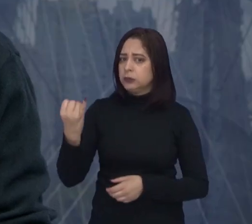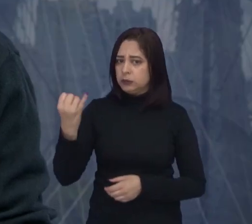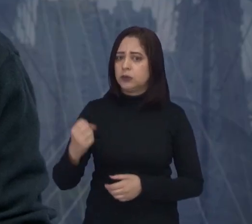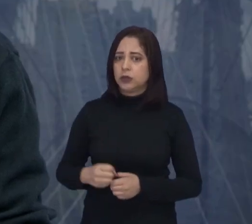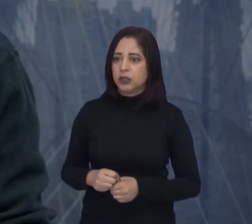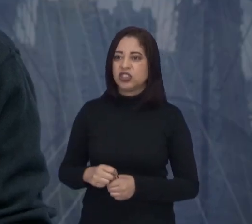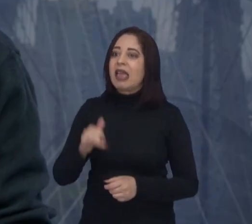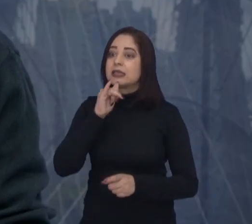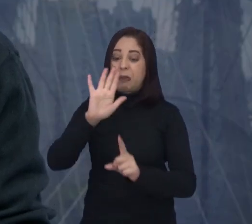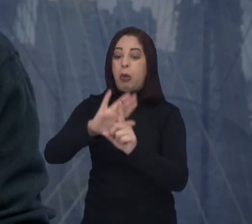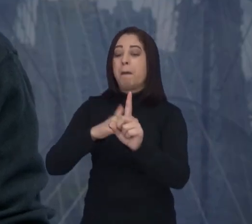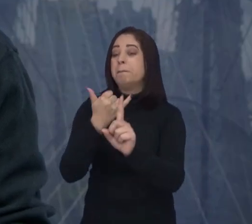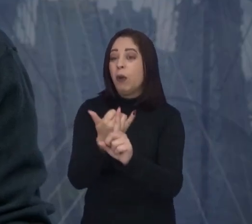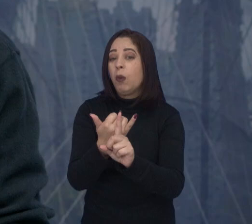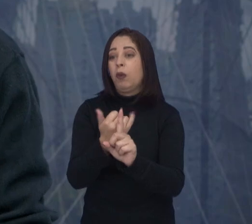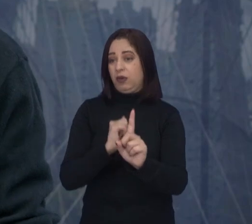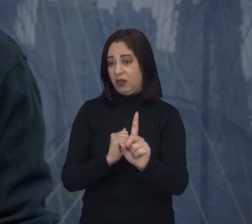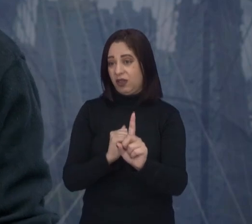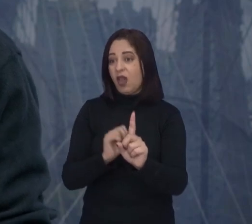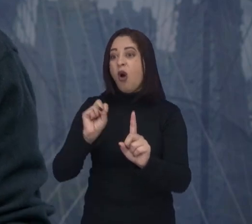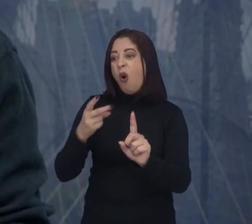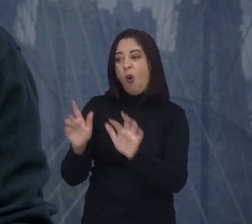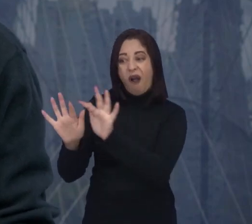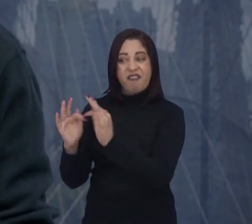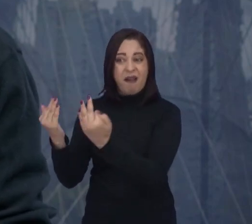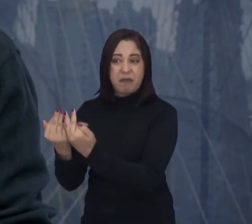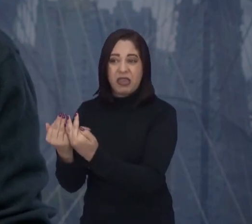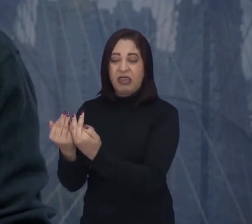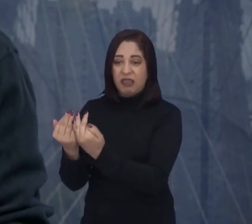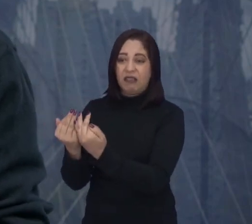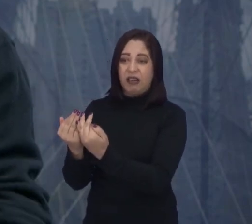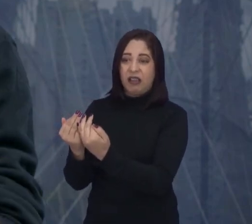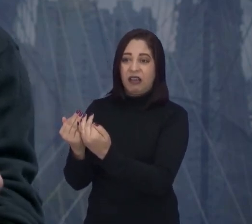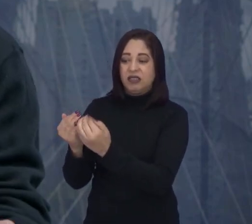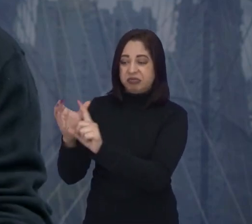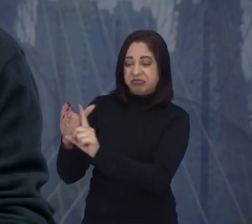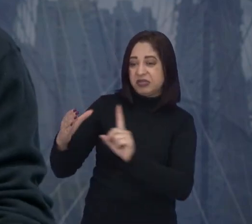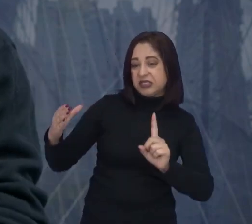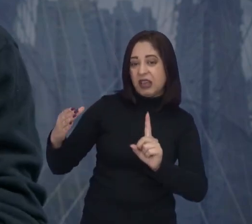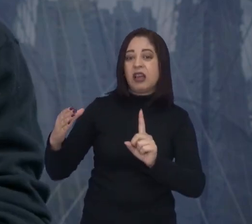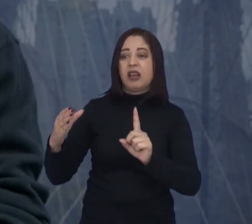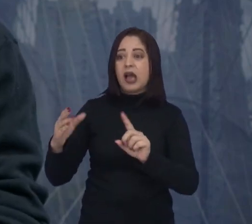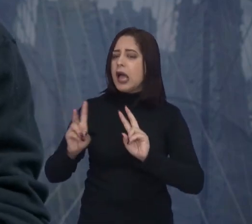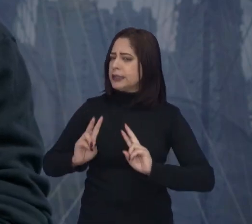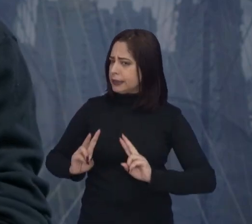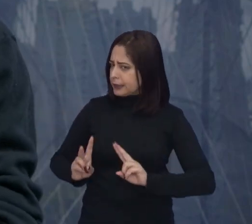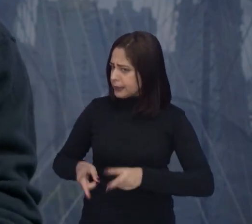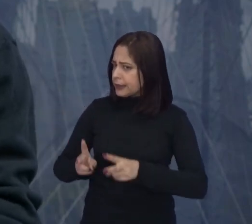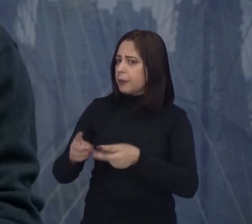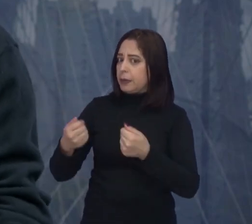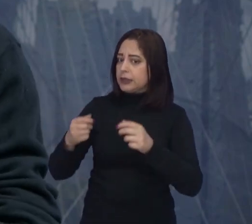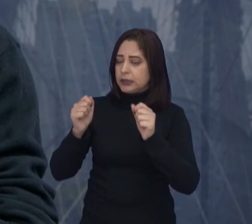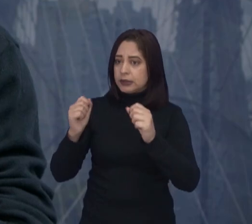bullying escolar, né? Às vezes dificuldades dentro da própria família, dificuldades na socialização, dificuldade de aprendizagem. Então, é uma fase realmente que a gente precisa ficar